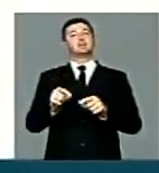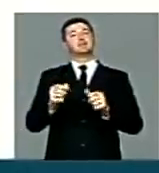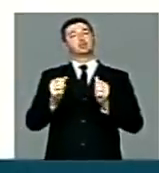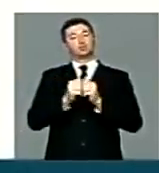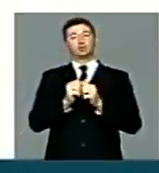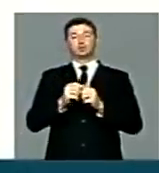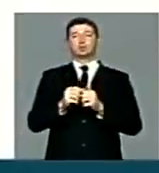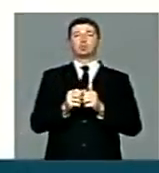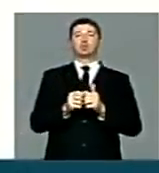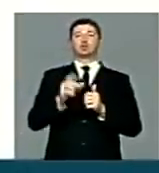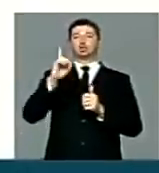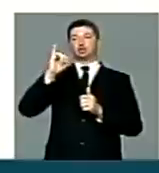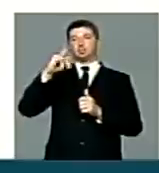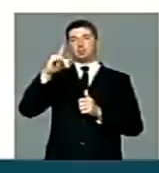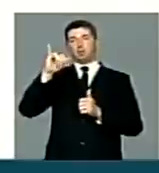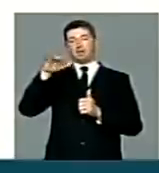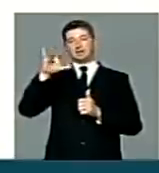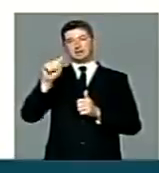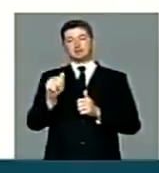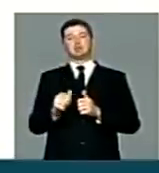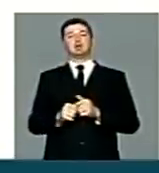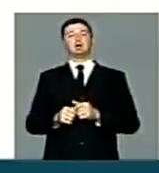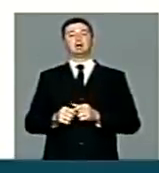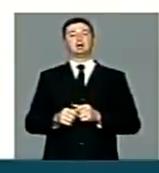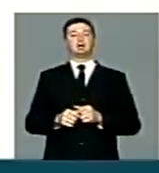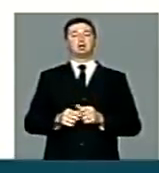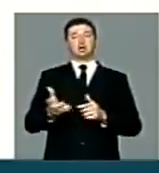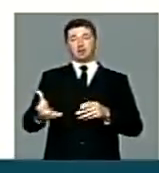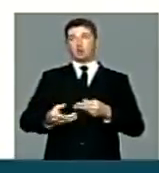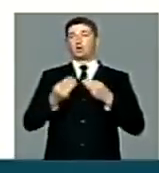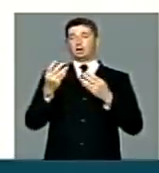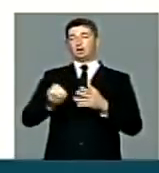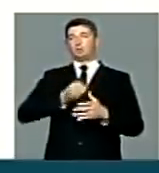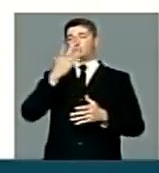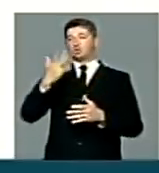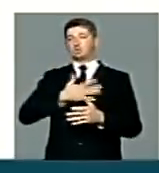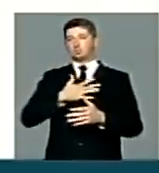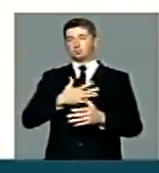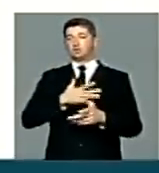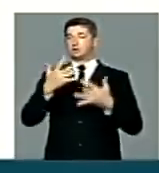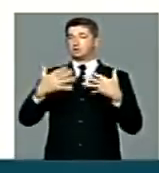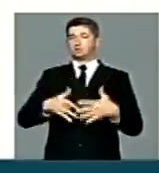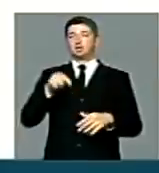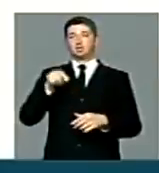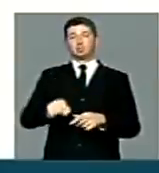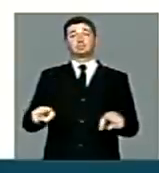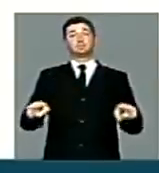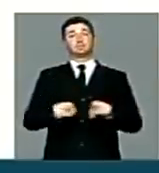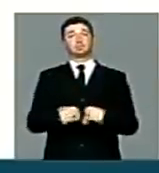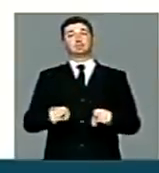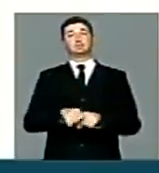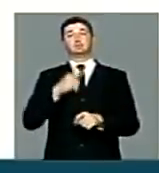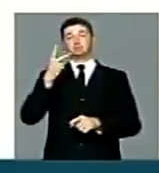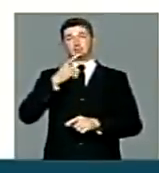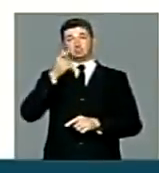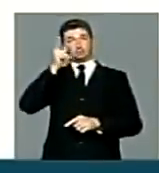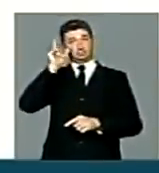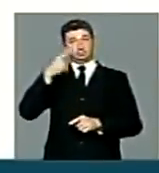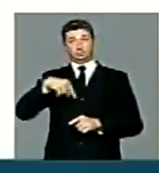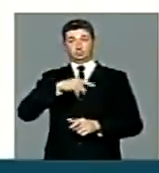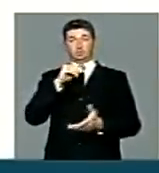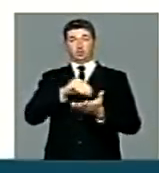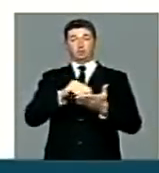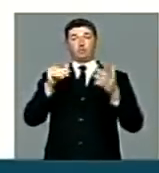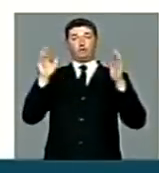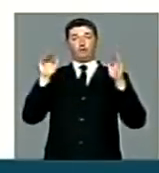Diplomata quem sabe a cooperativa Aurora assumindo quero encaminhar aqui um pronunciamento sobre esse assunto e também dizer que ontem inst famos